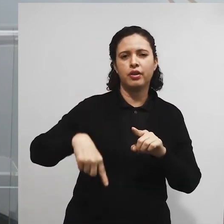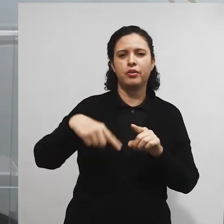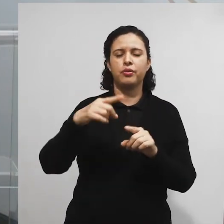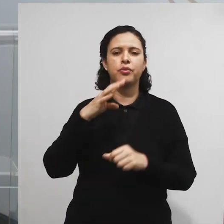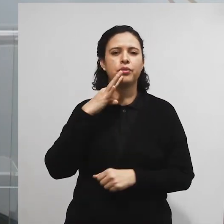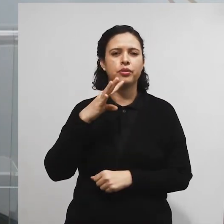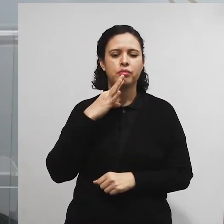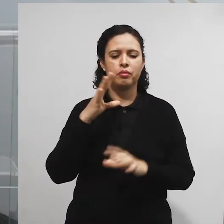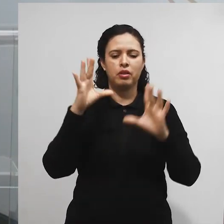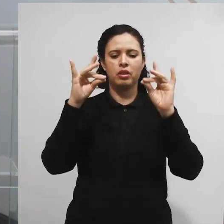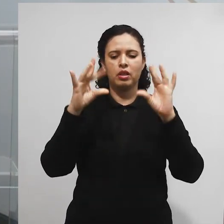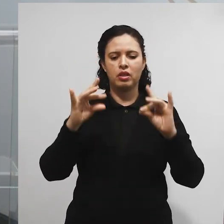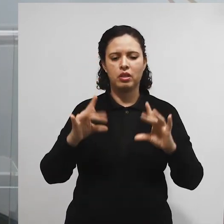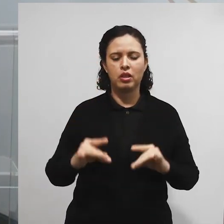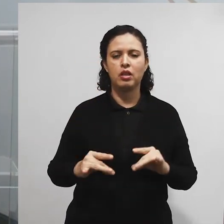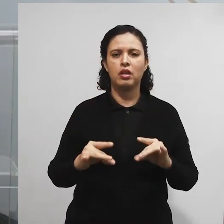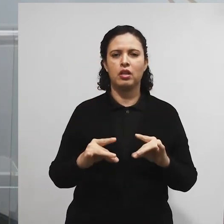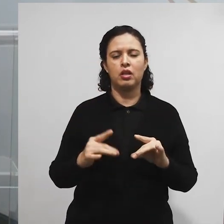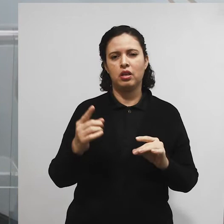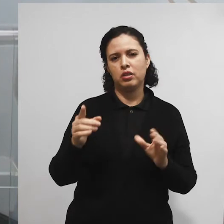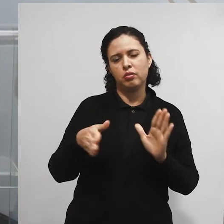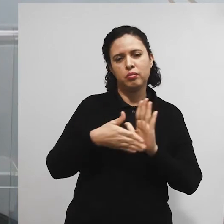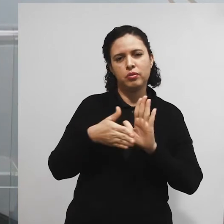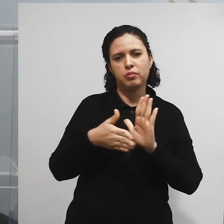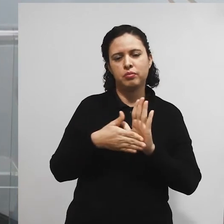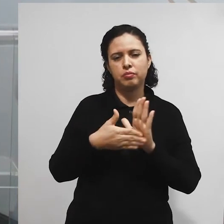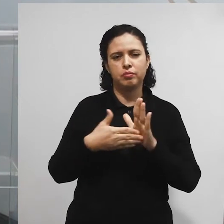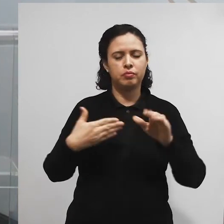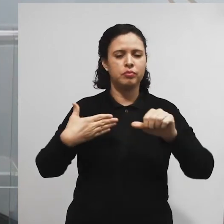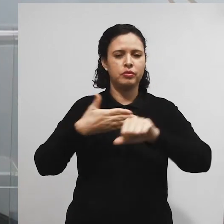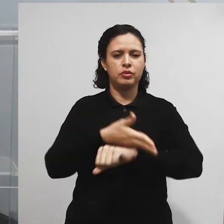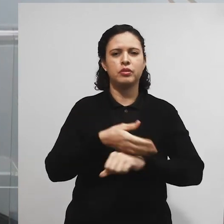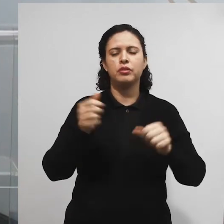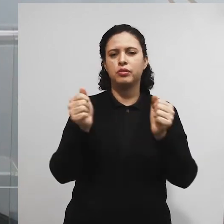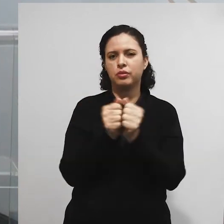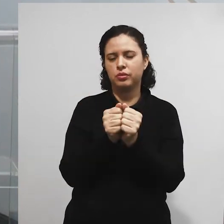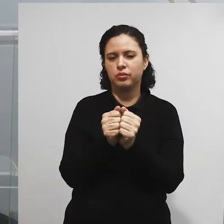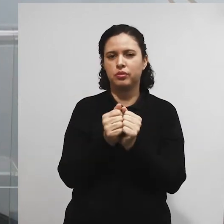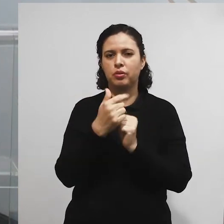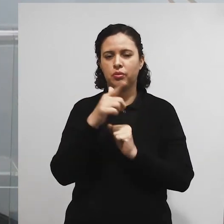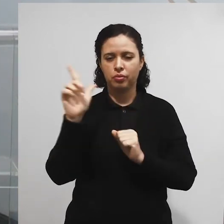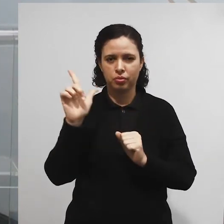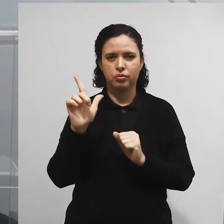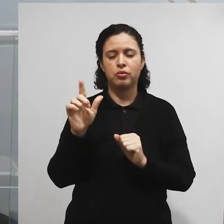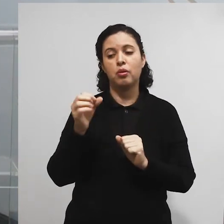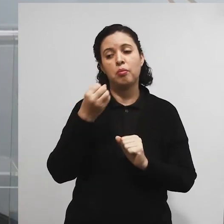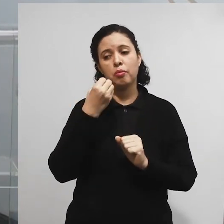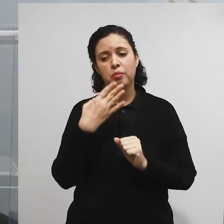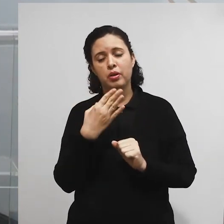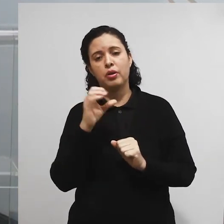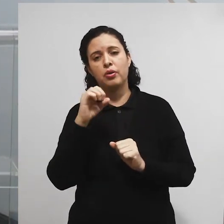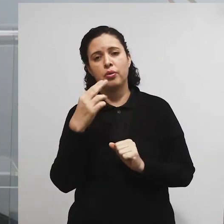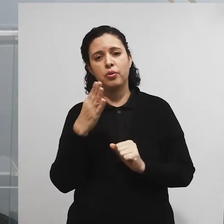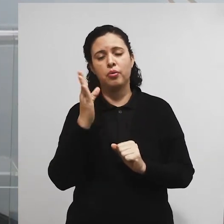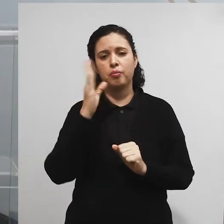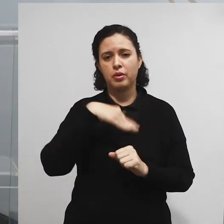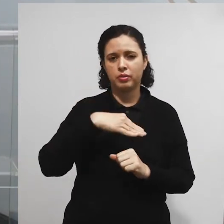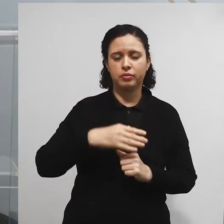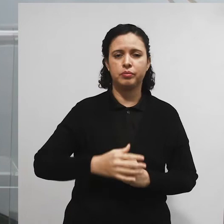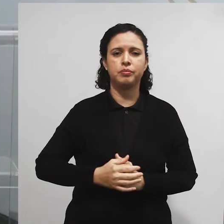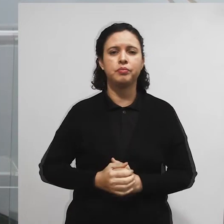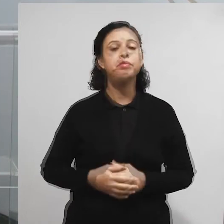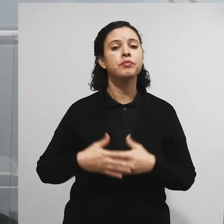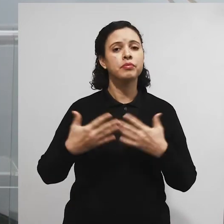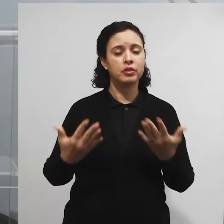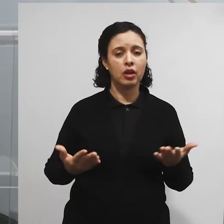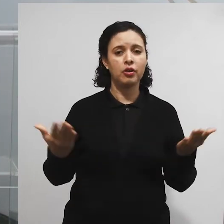o outro e, a partir daí, criar propostas de intervenção junto a esse outro, para o bem ou para o mal. Está